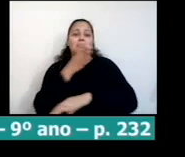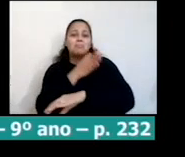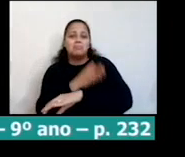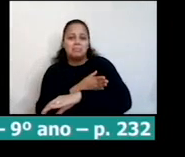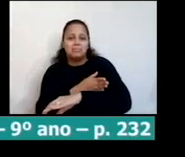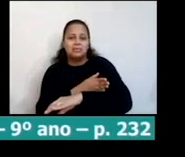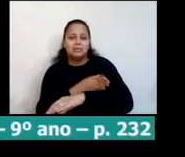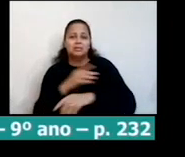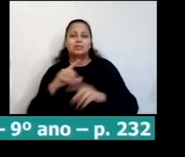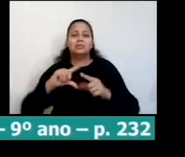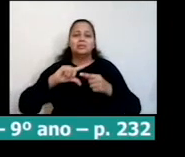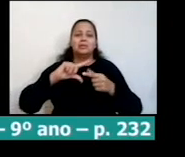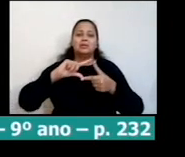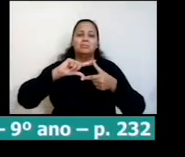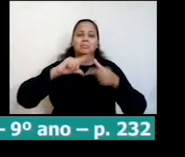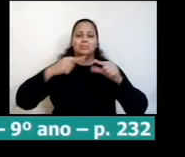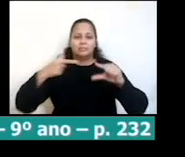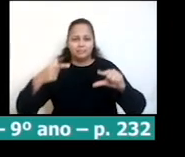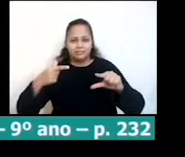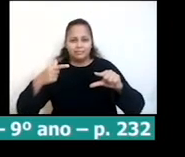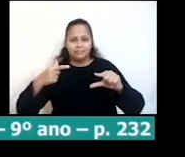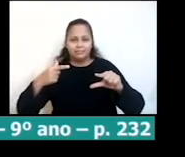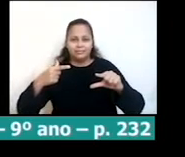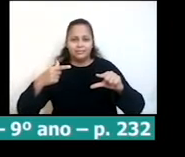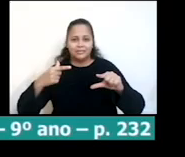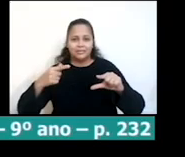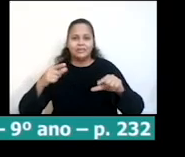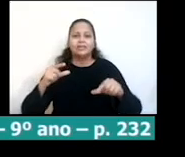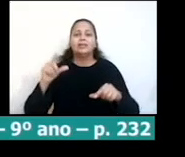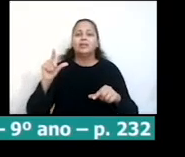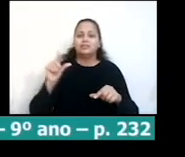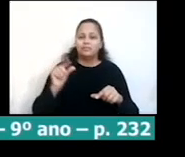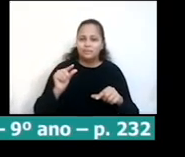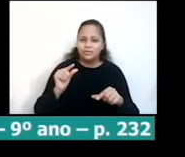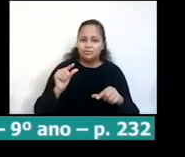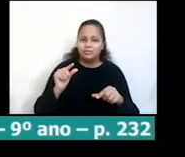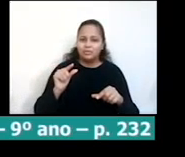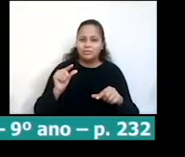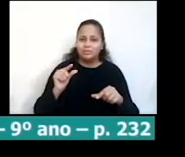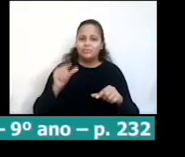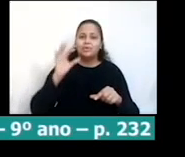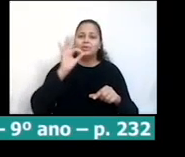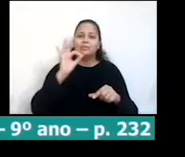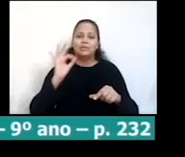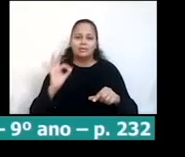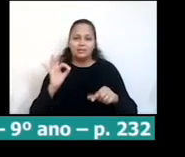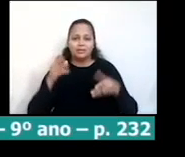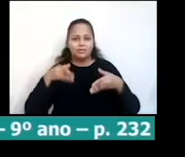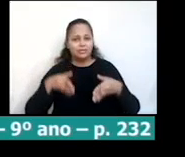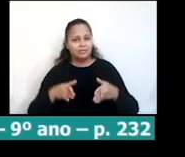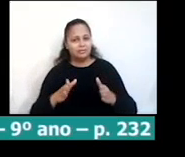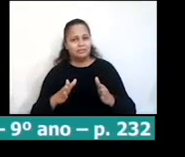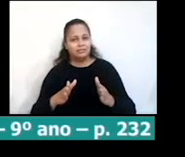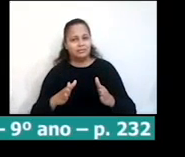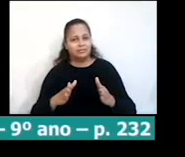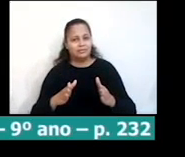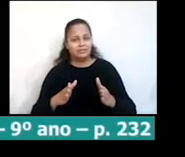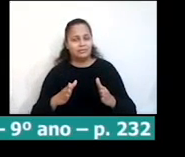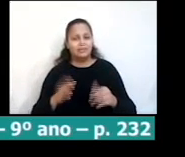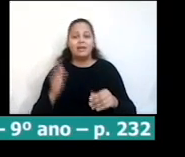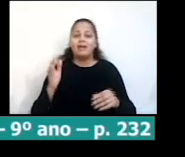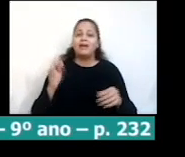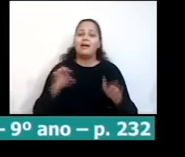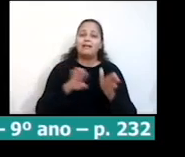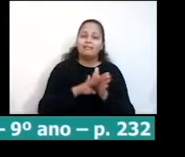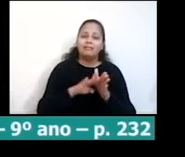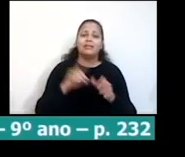industrial, o que resultou aí na redução das taxas de natalidade desde a década de 1970 até os dias atuais. Então esses